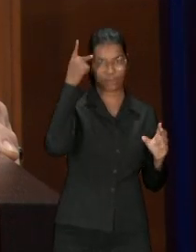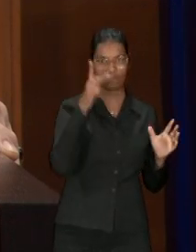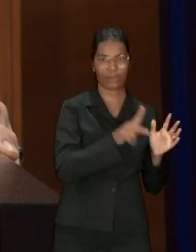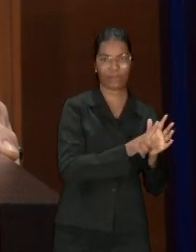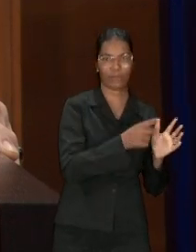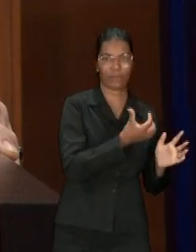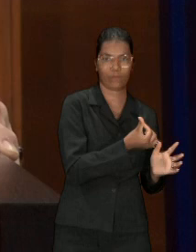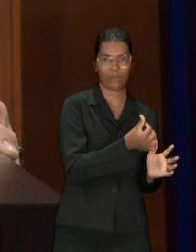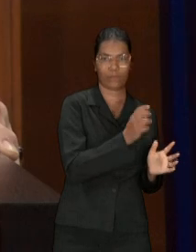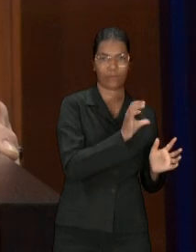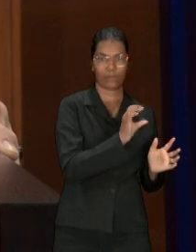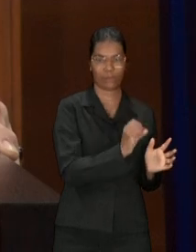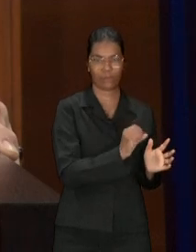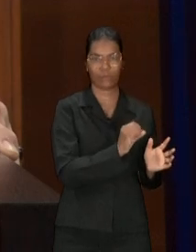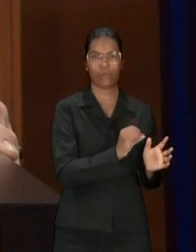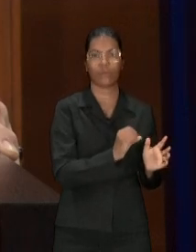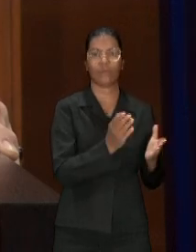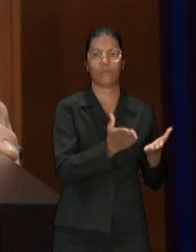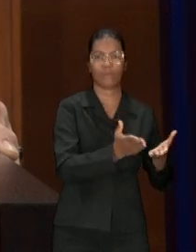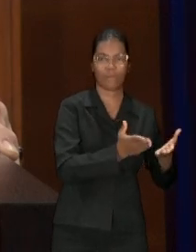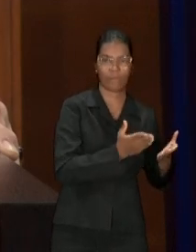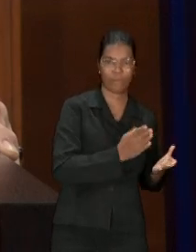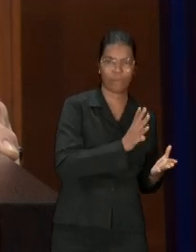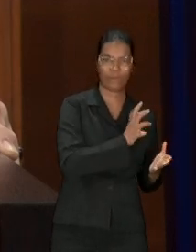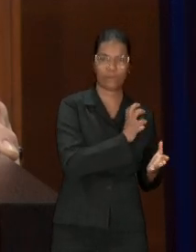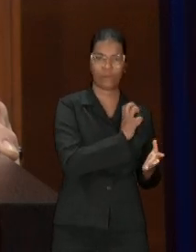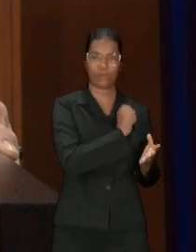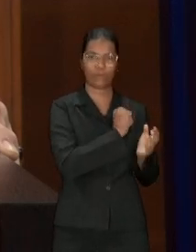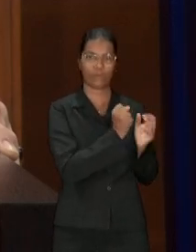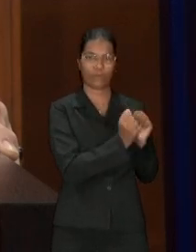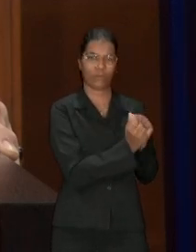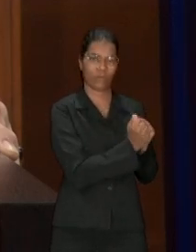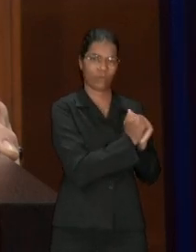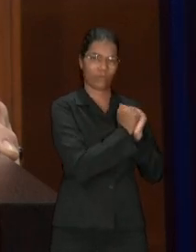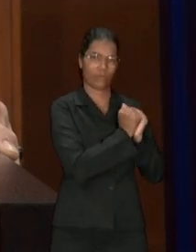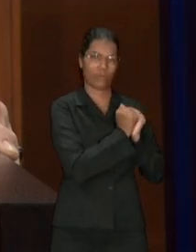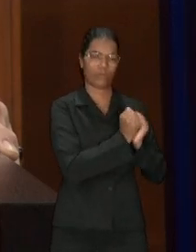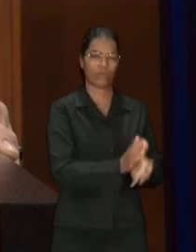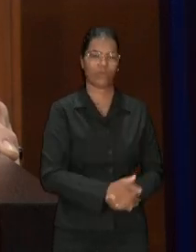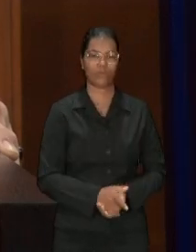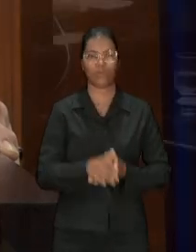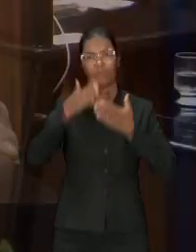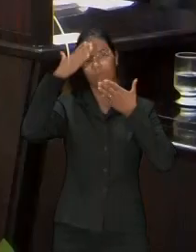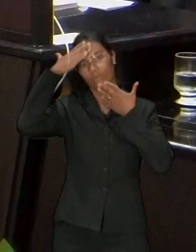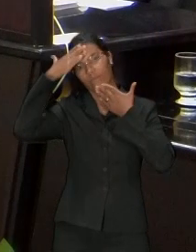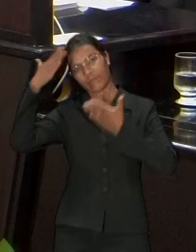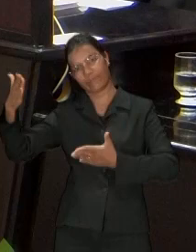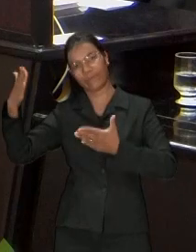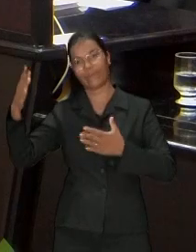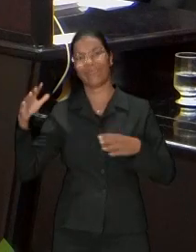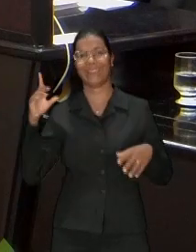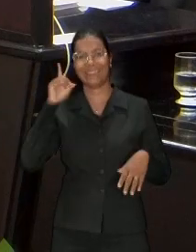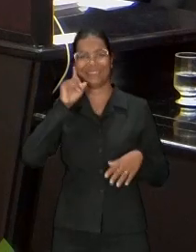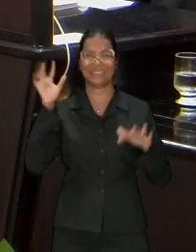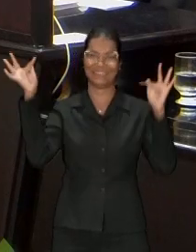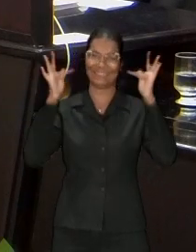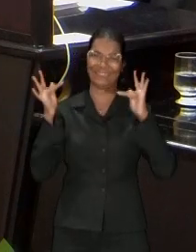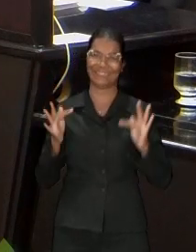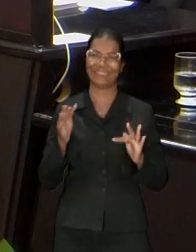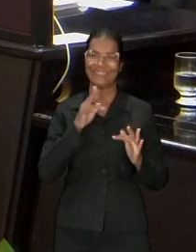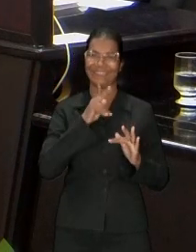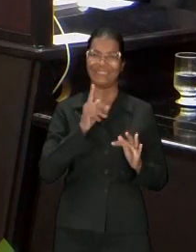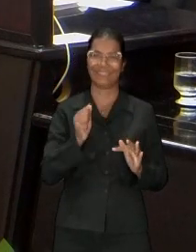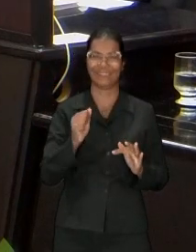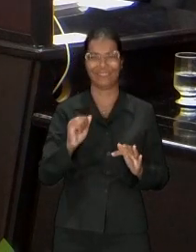exclusivamente amor, acolhimento, enfim. Agradeço a todos, é um dia muito feliz para mim, meus pais estão aí, papai 81